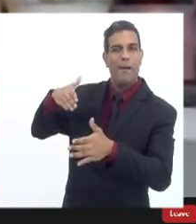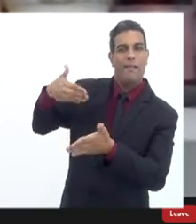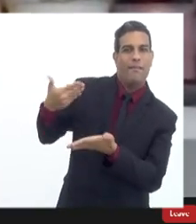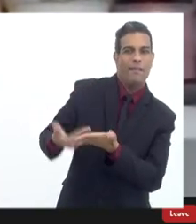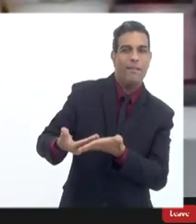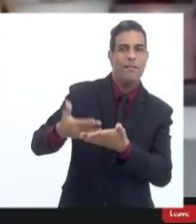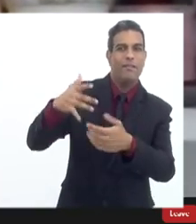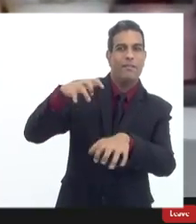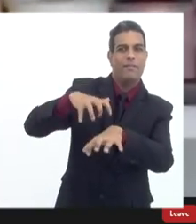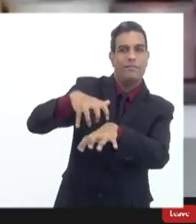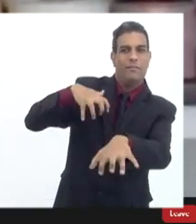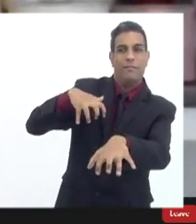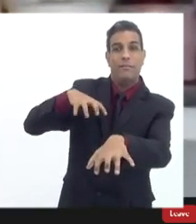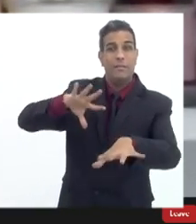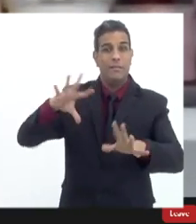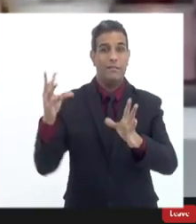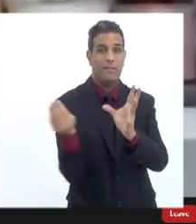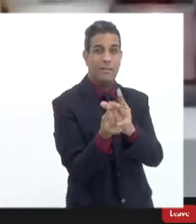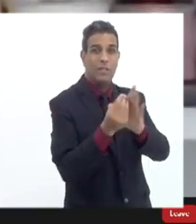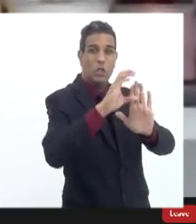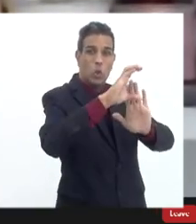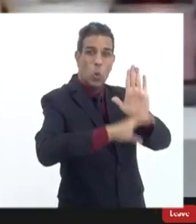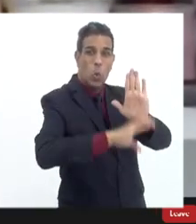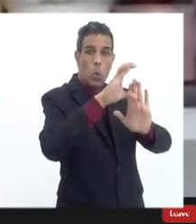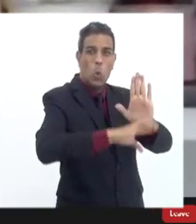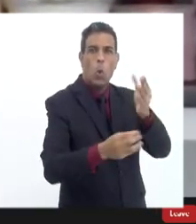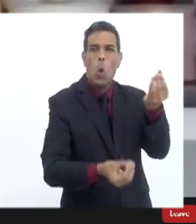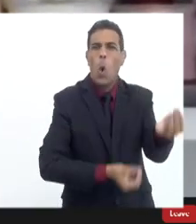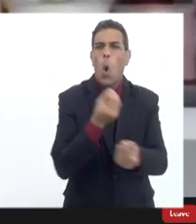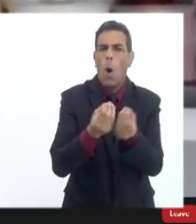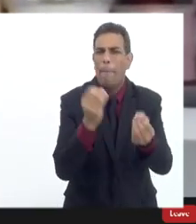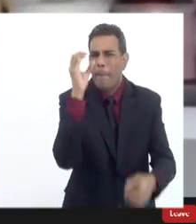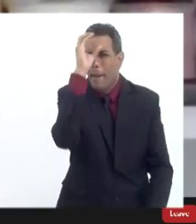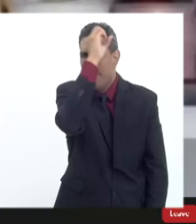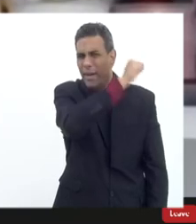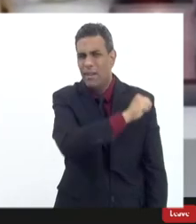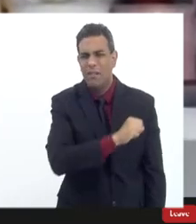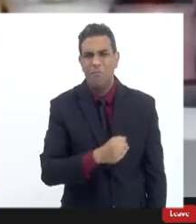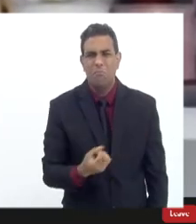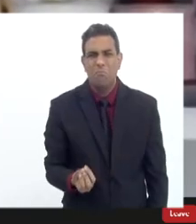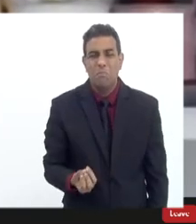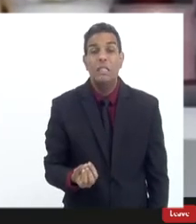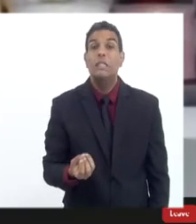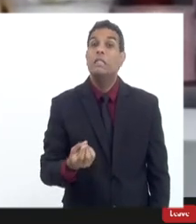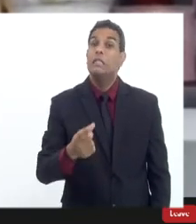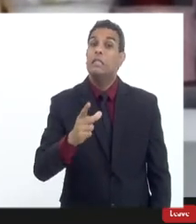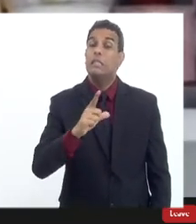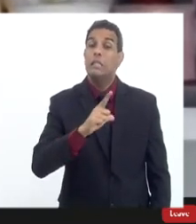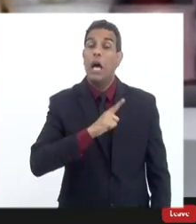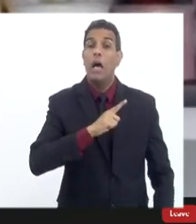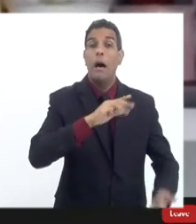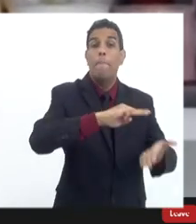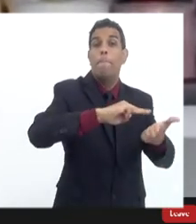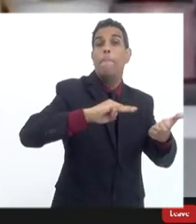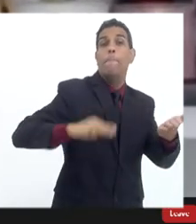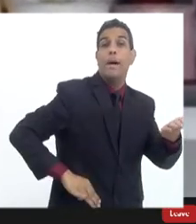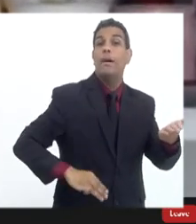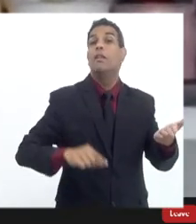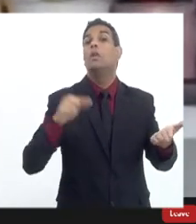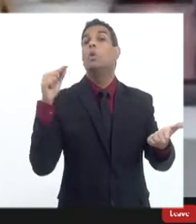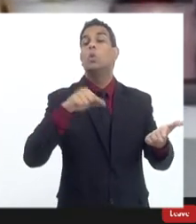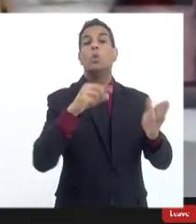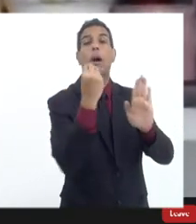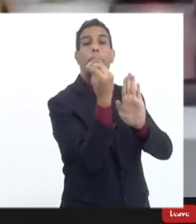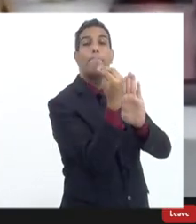próprio currículo escolar, também diz coisas sobre metodologias e conteúdos,